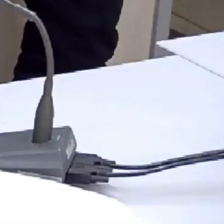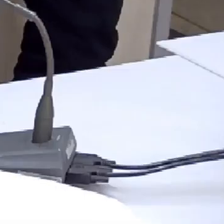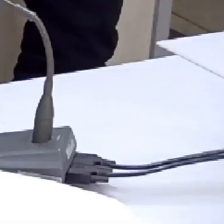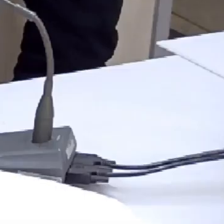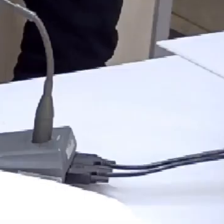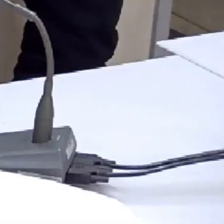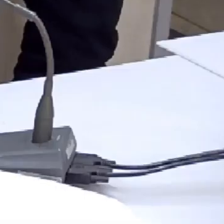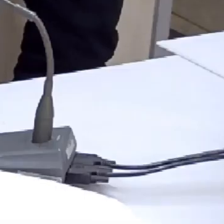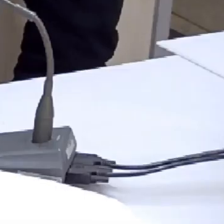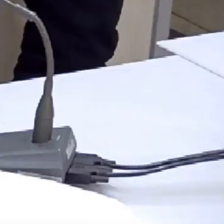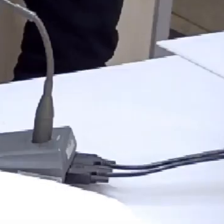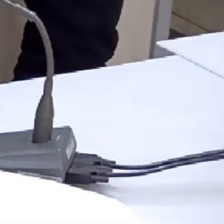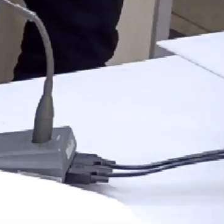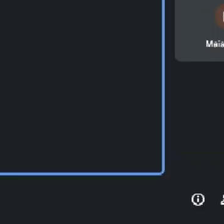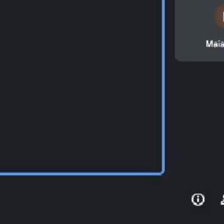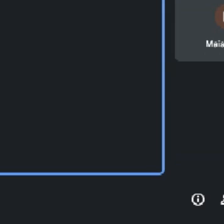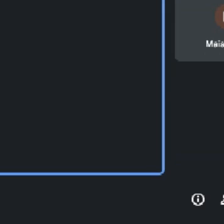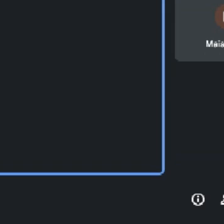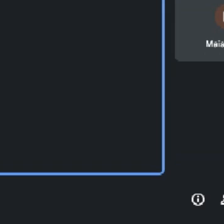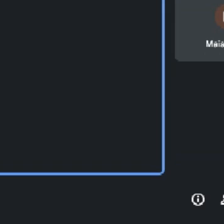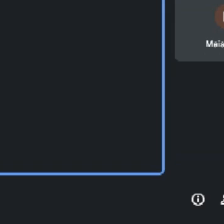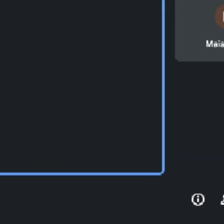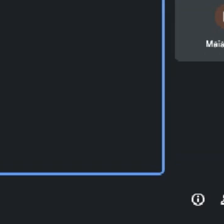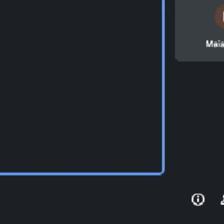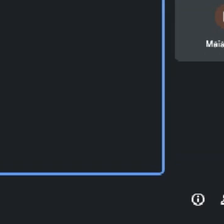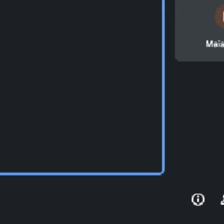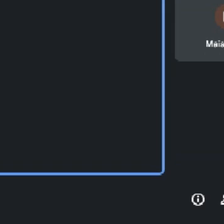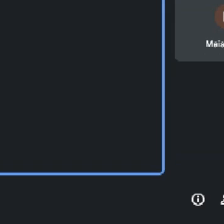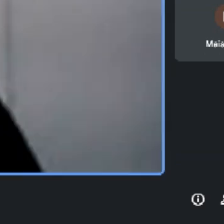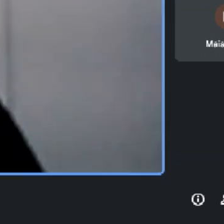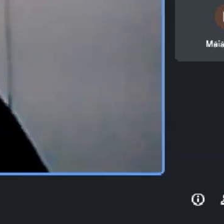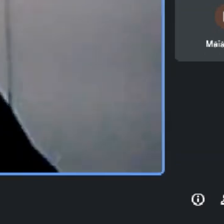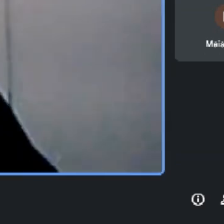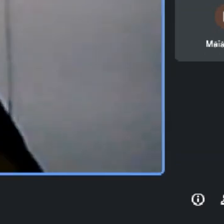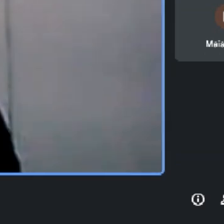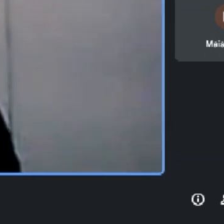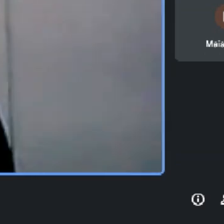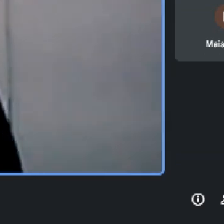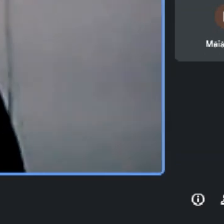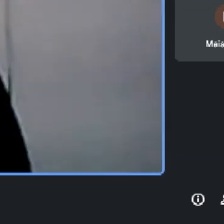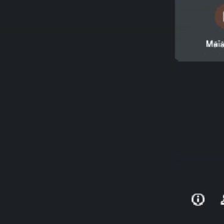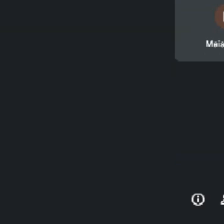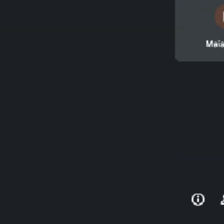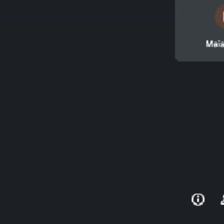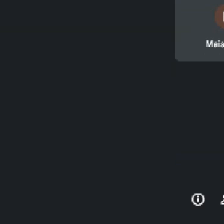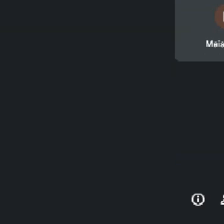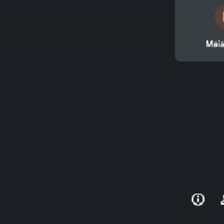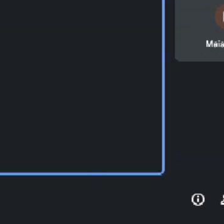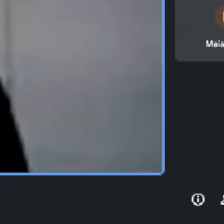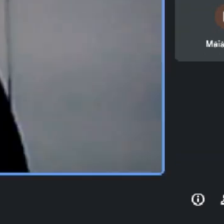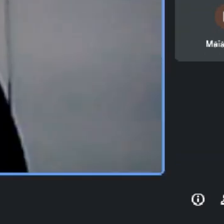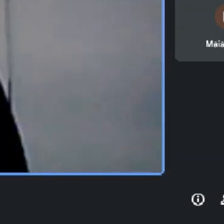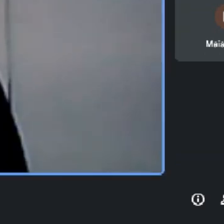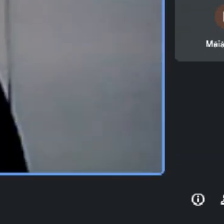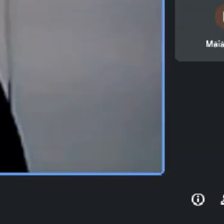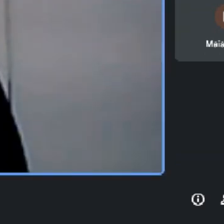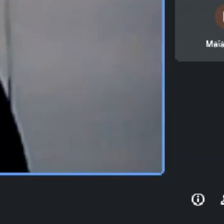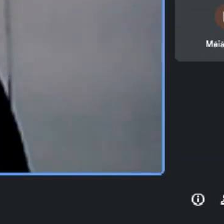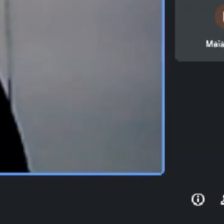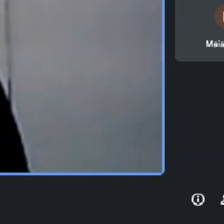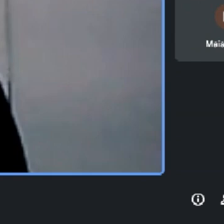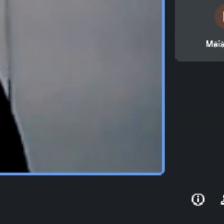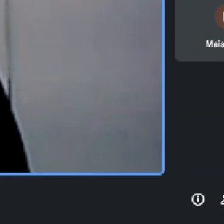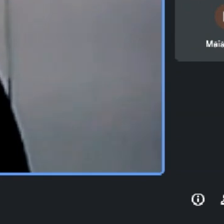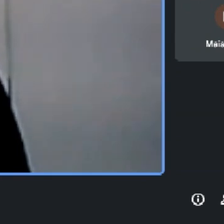Preto. De acordo. Henrique Braga. De acordo. Miltinho CGE. De acordo. Eu também estou de acordo, está